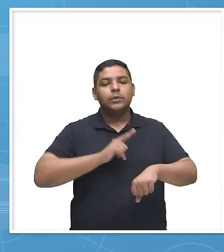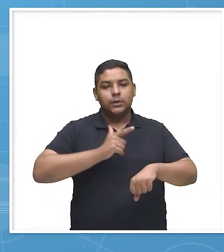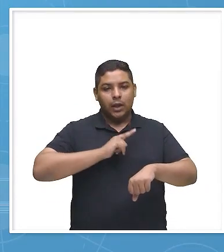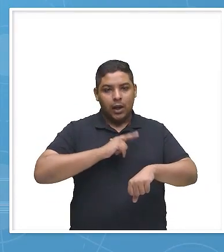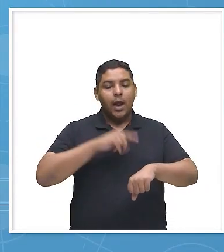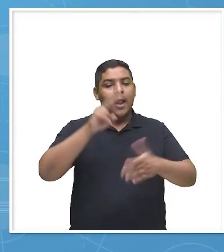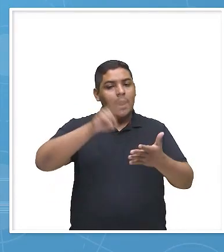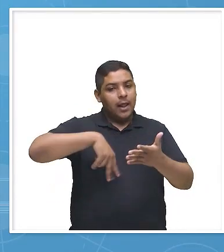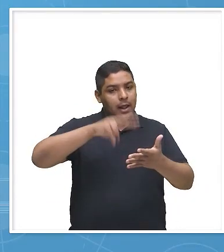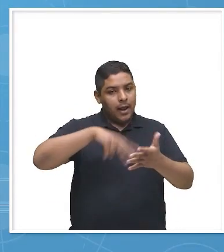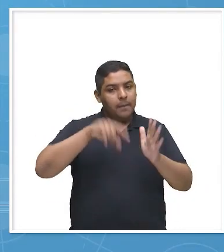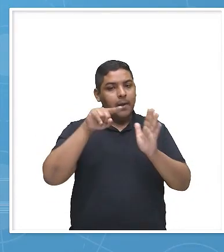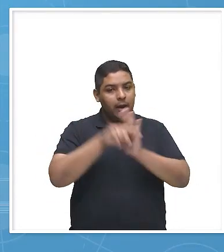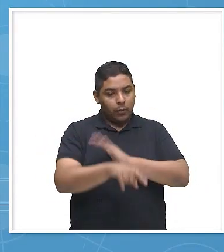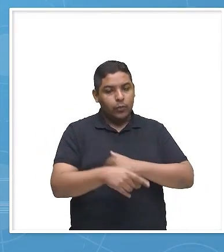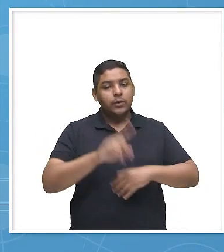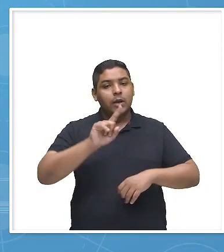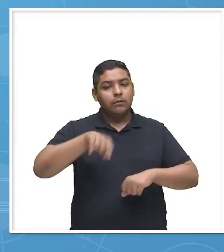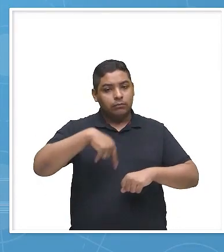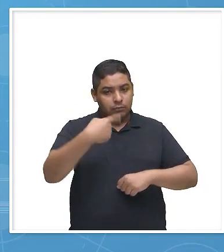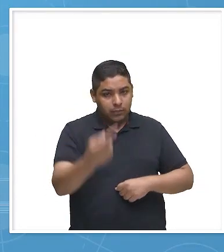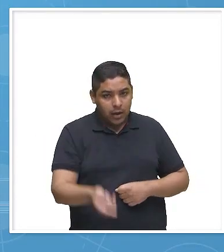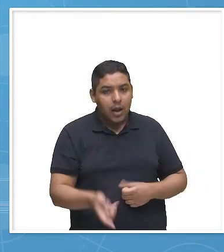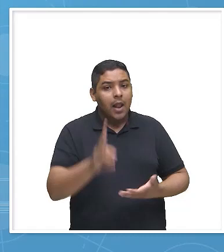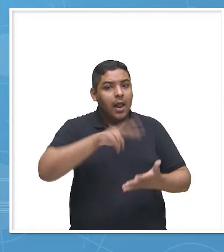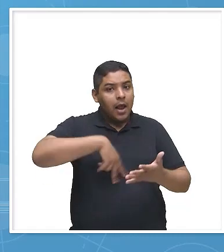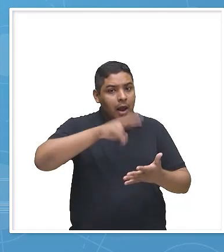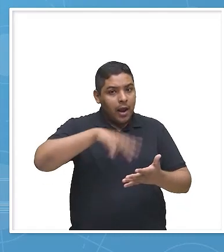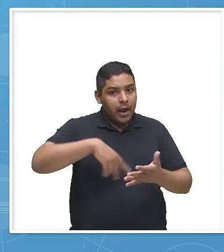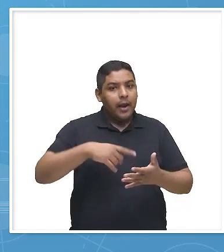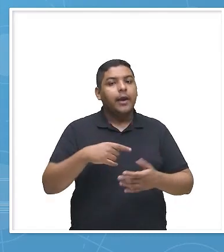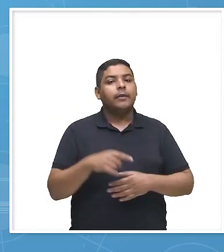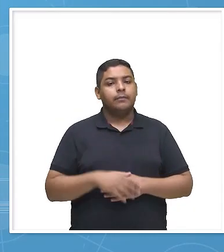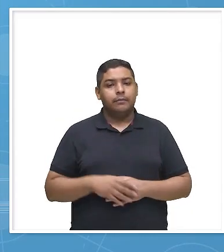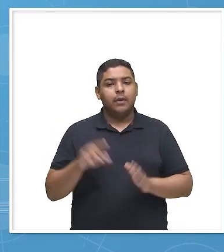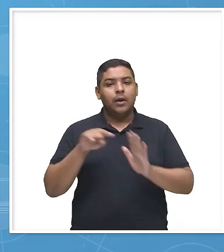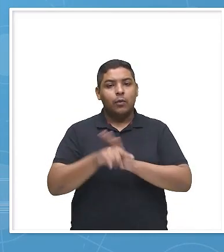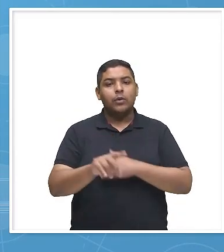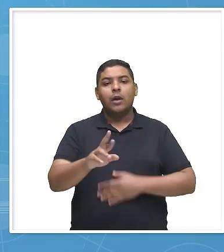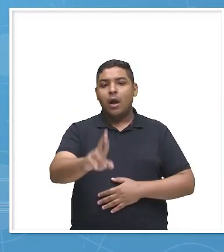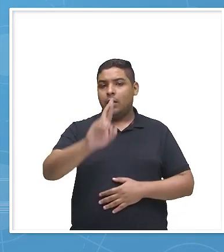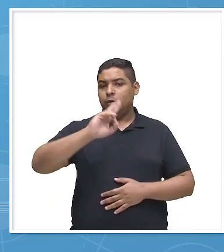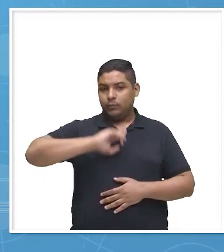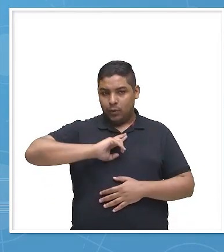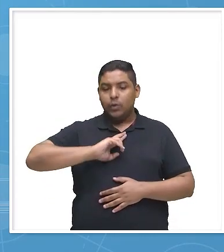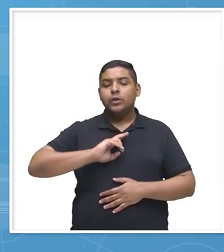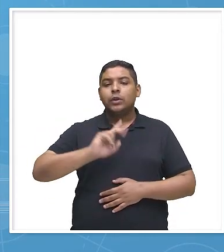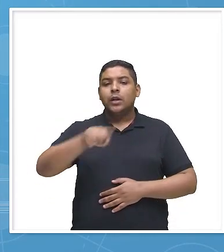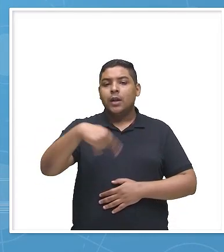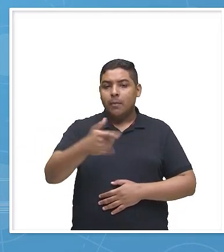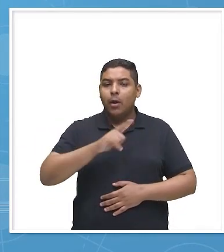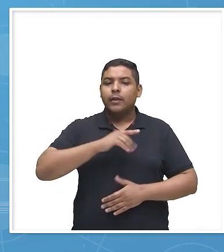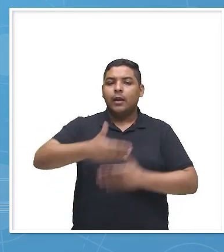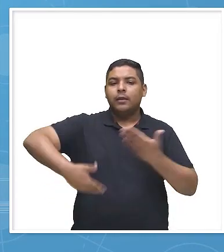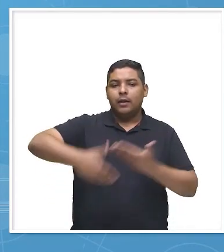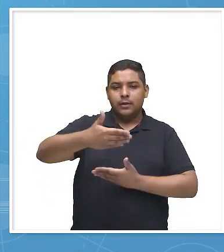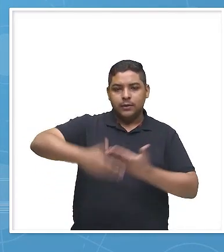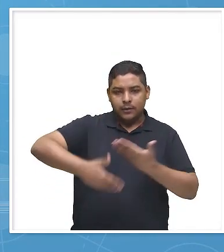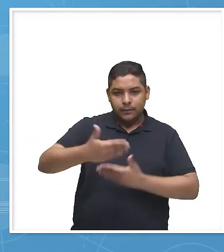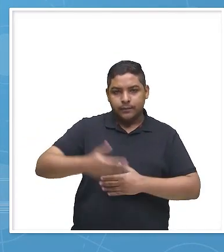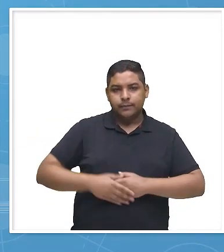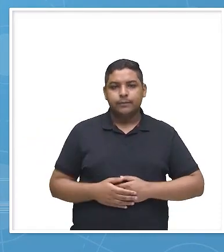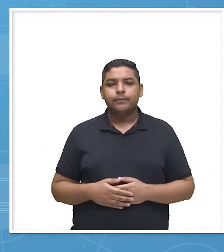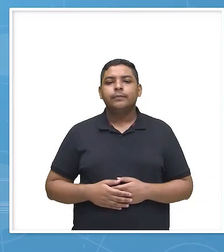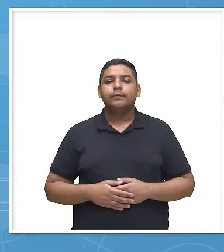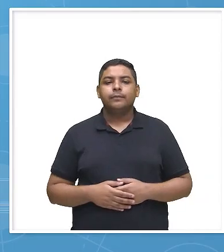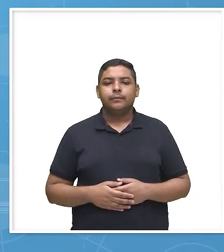questão, vou dar um tempo para vocês. Vocês vão ler a questão, enviar a resposta para a gente e a gente vai interagir aqui no nosso momento. Ok, galerinha?